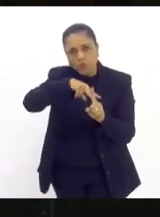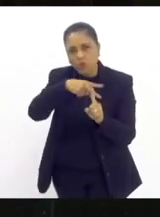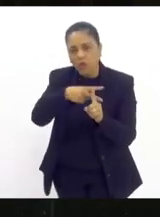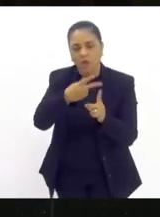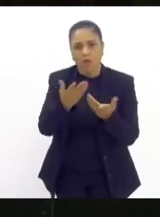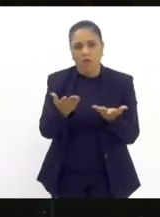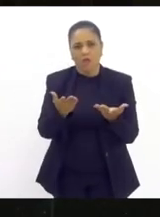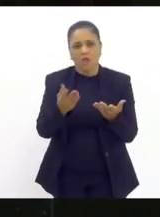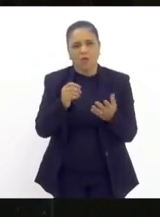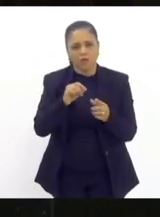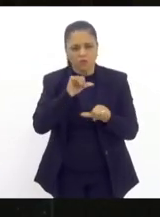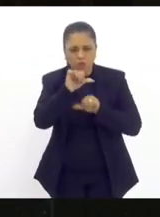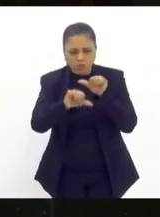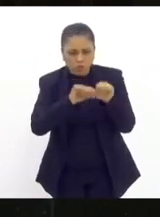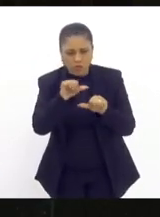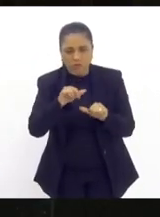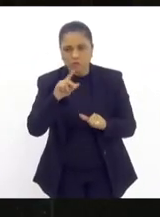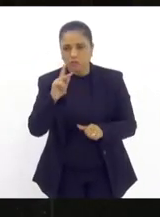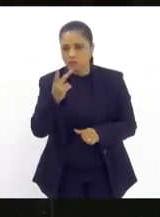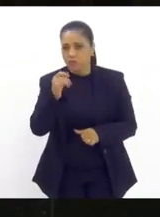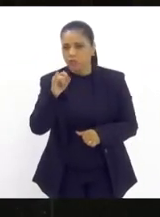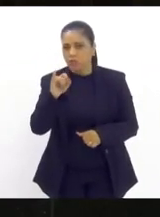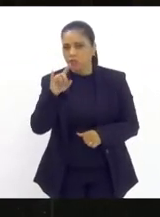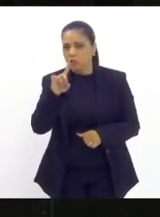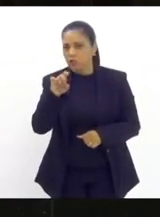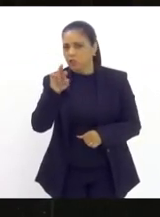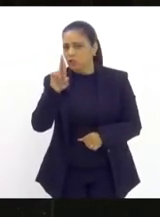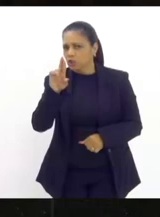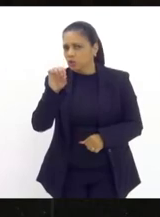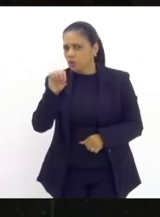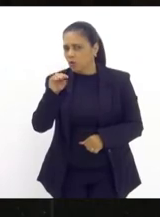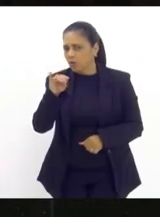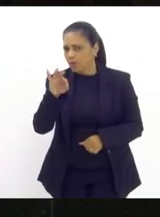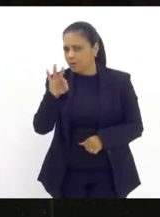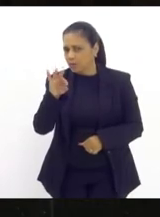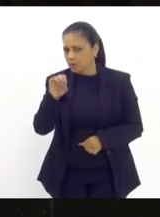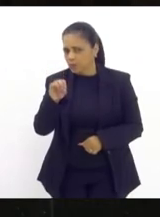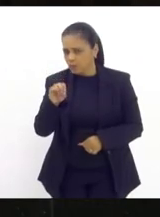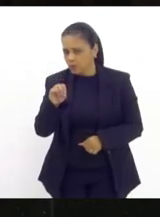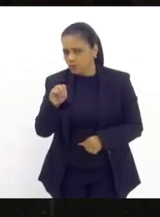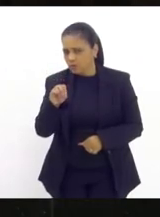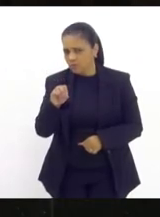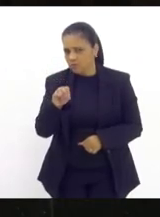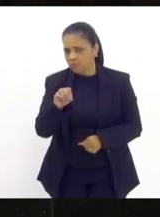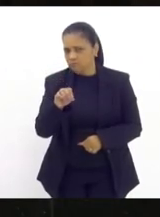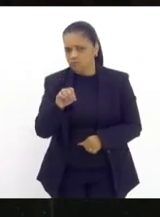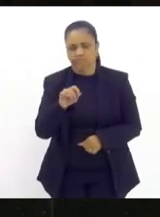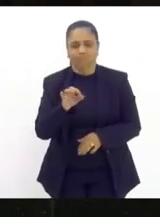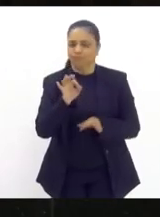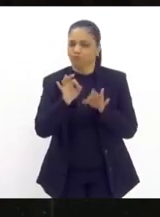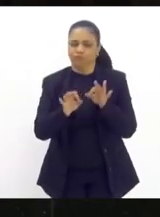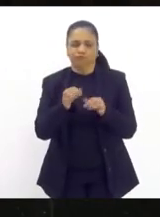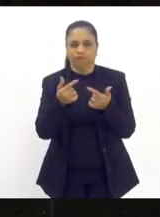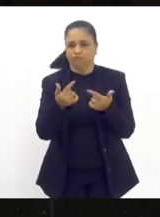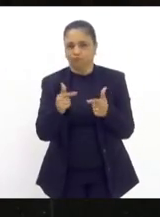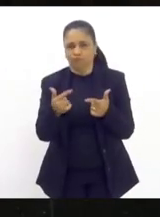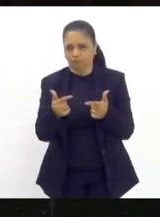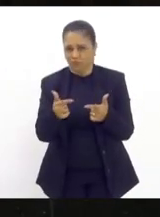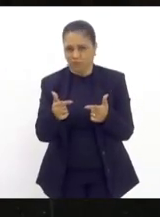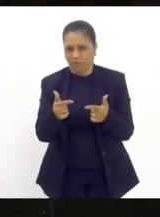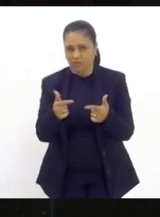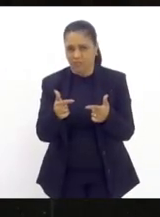a troca dos hidrômetros isso não se justifica obsolescência de hidrômetros e troca